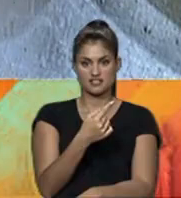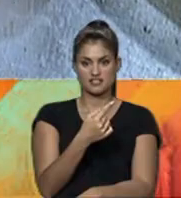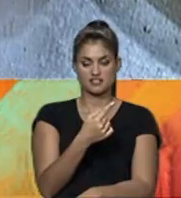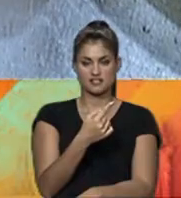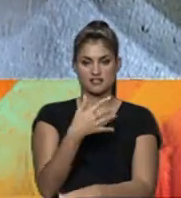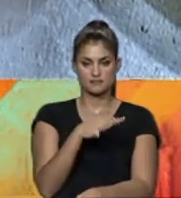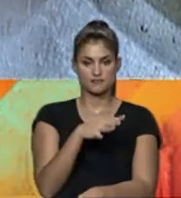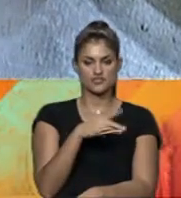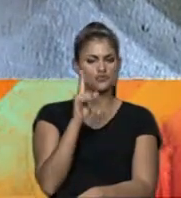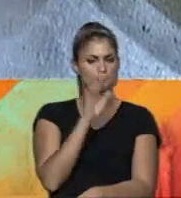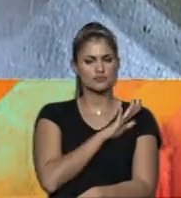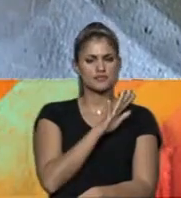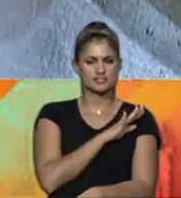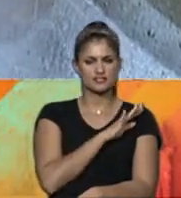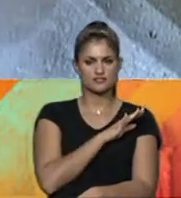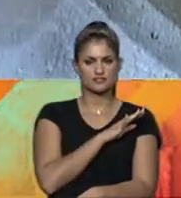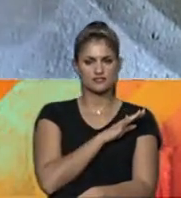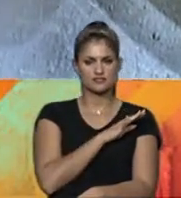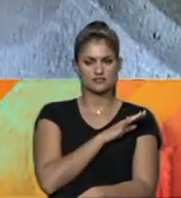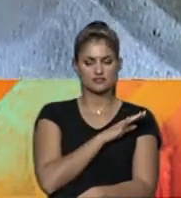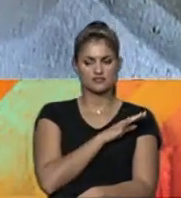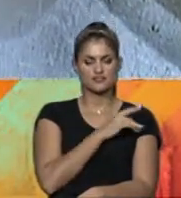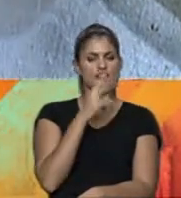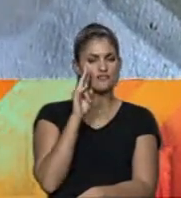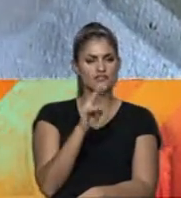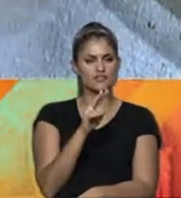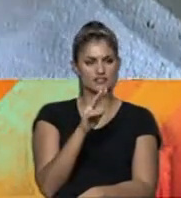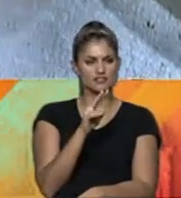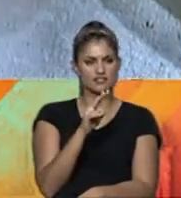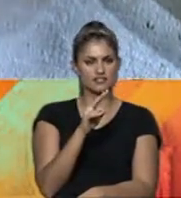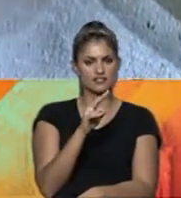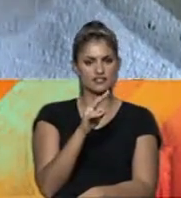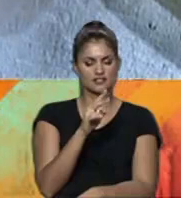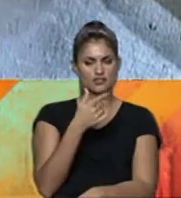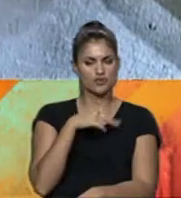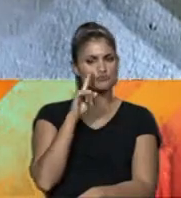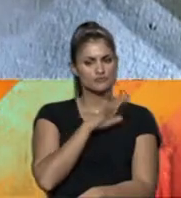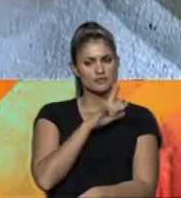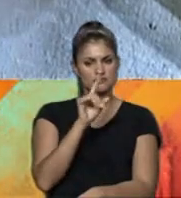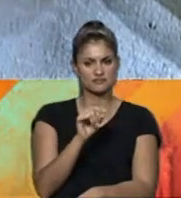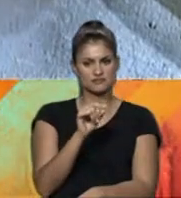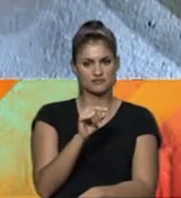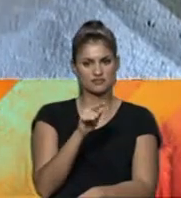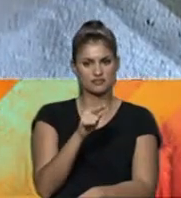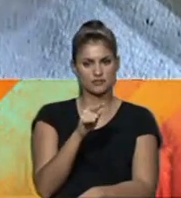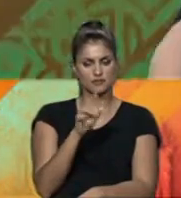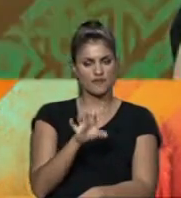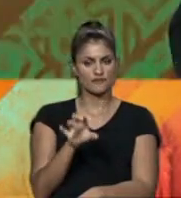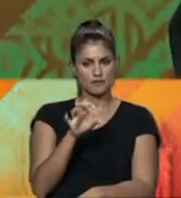quê, elas não provam e tal, vamos só ver aqui, evidentemente que preciso, nós também provamos. Um truque que a minha mãe